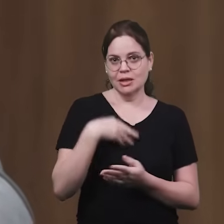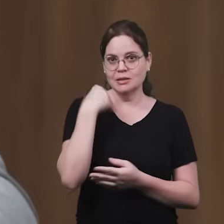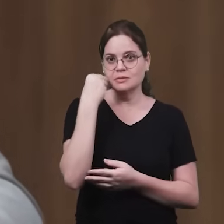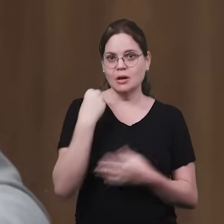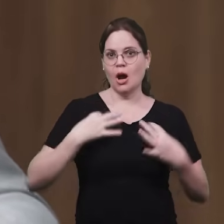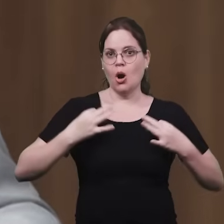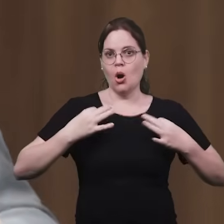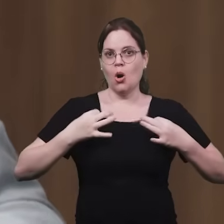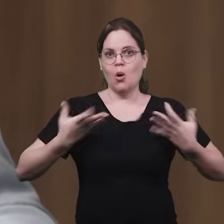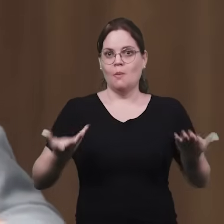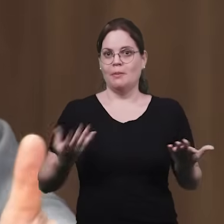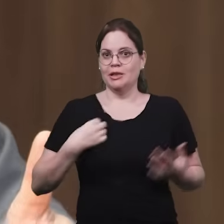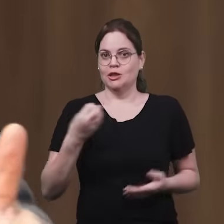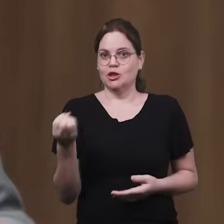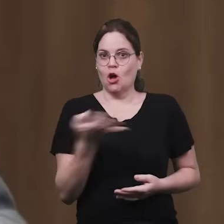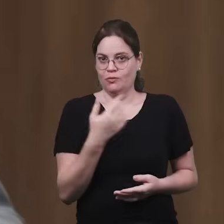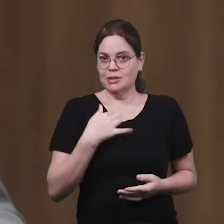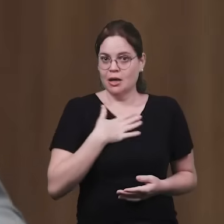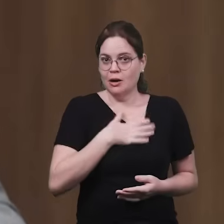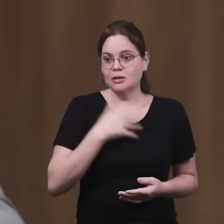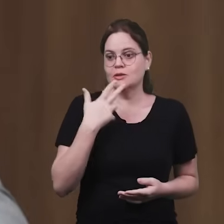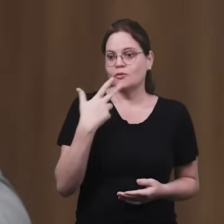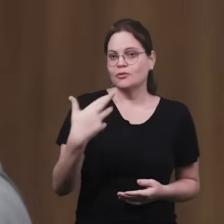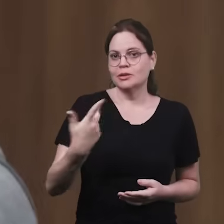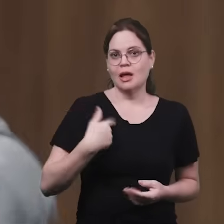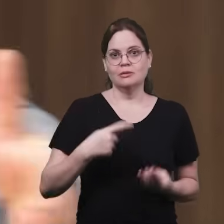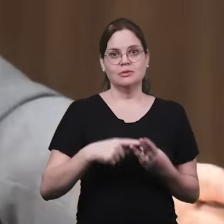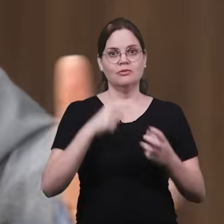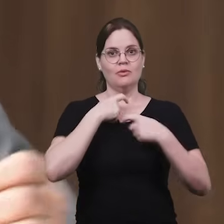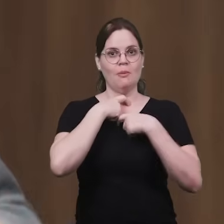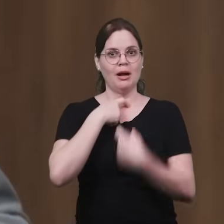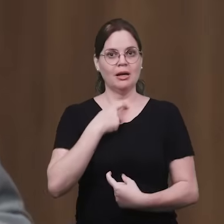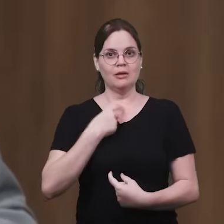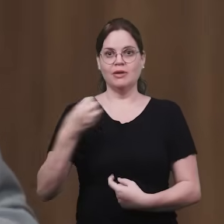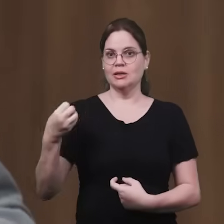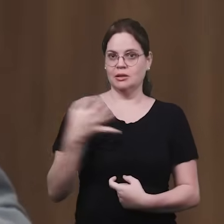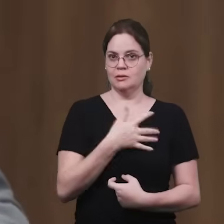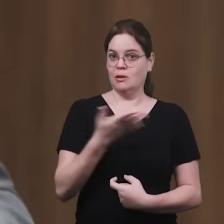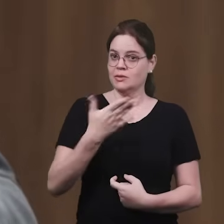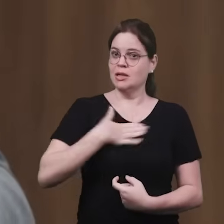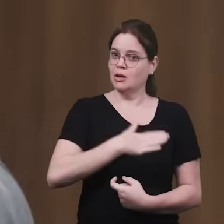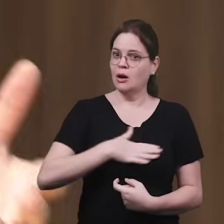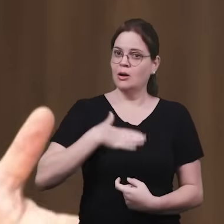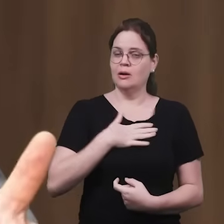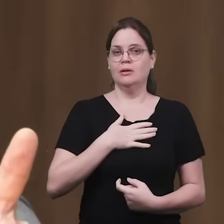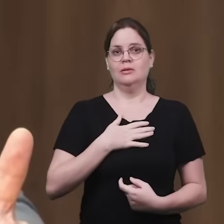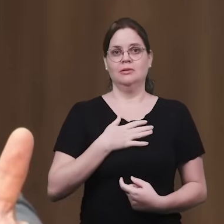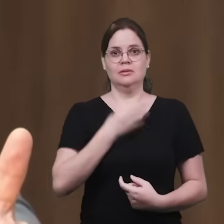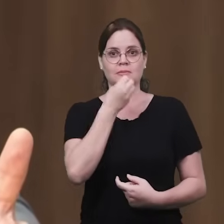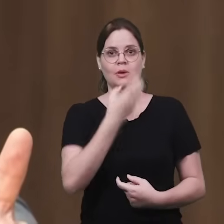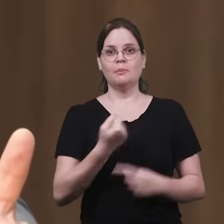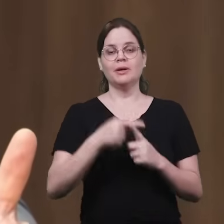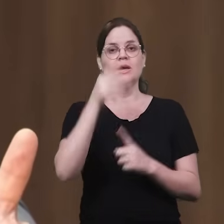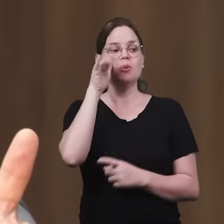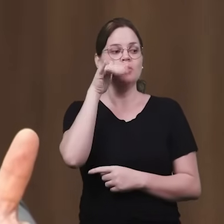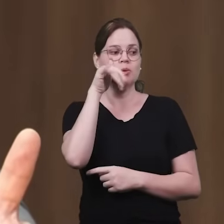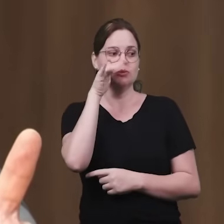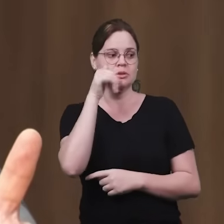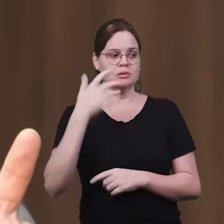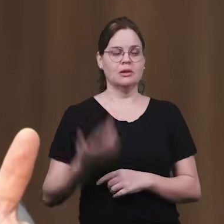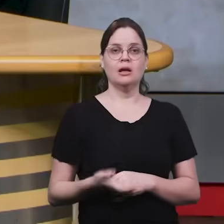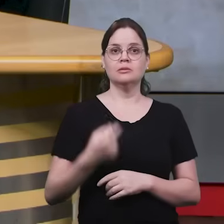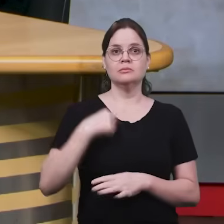de vestir uma roupa nova, usar uma gravata nova? Dá prazer. A curiosidade fala